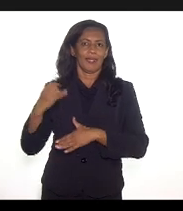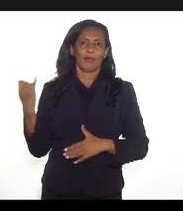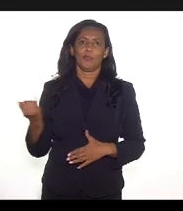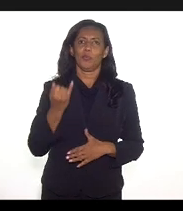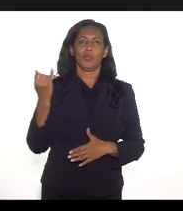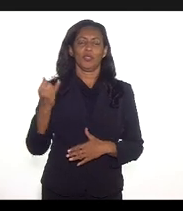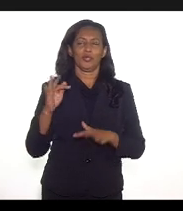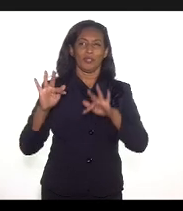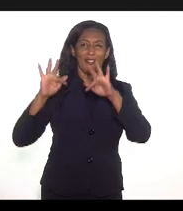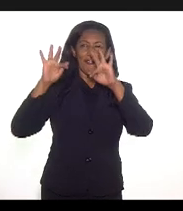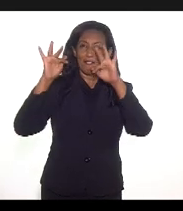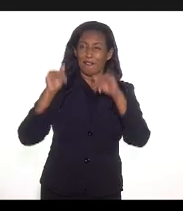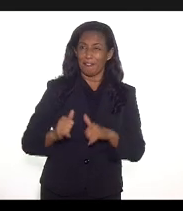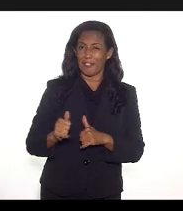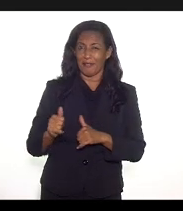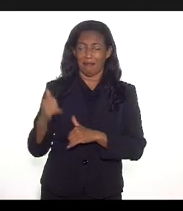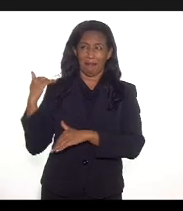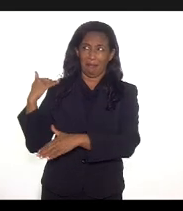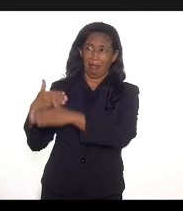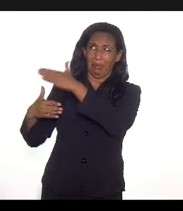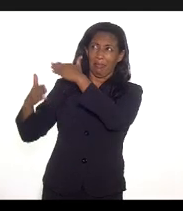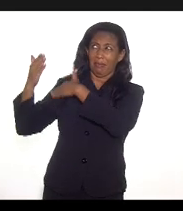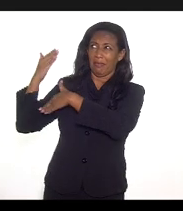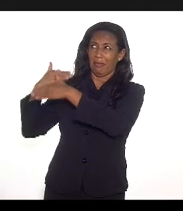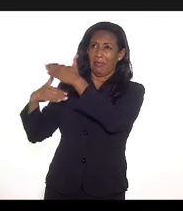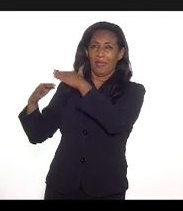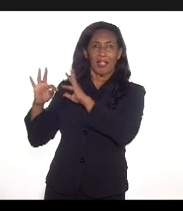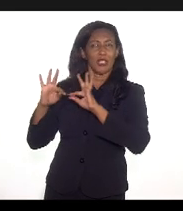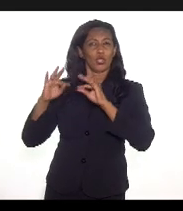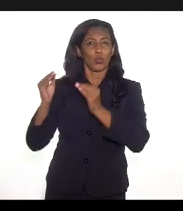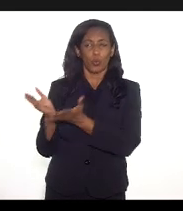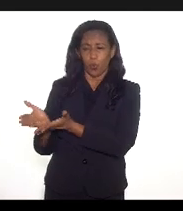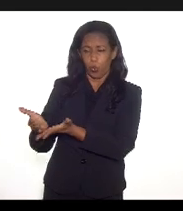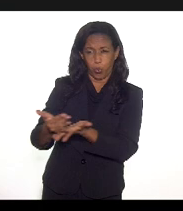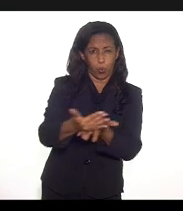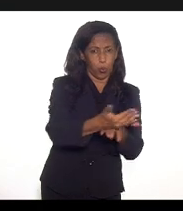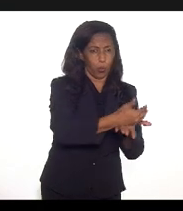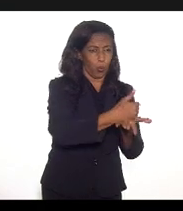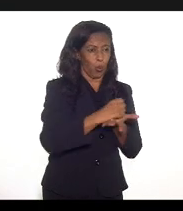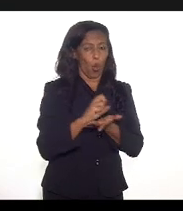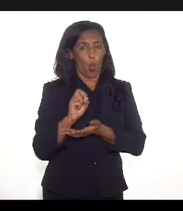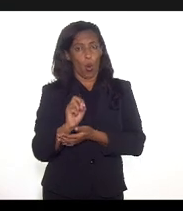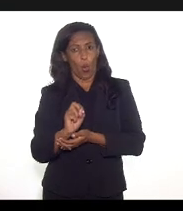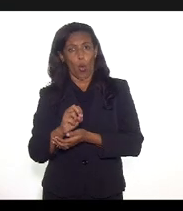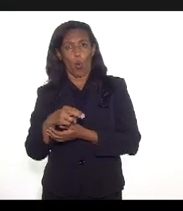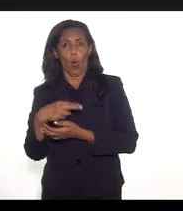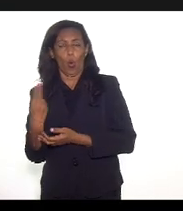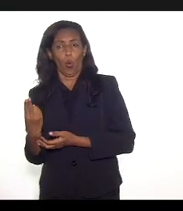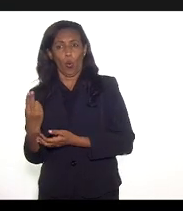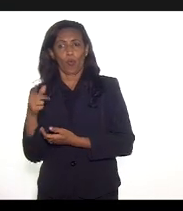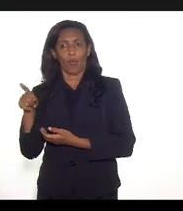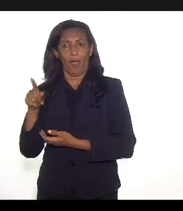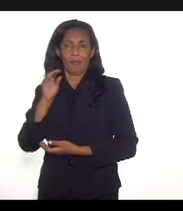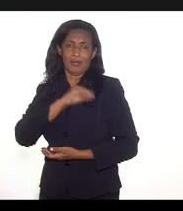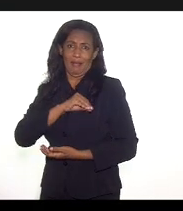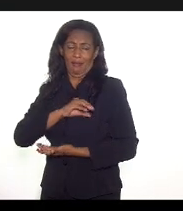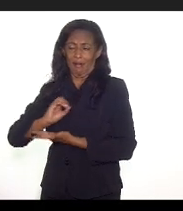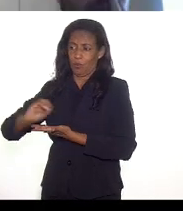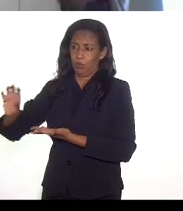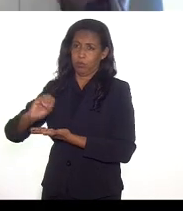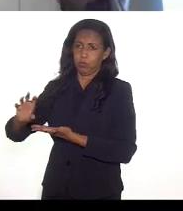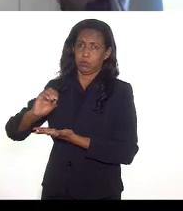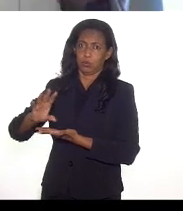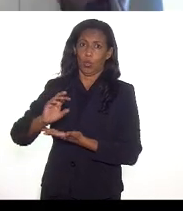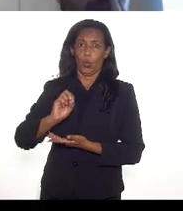uma tradição que existe no Estado de que todo excedente arrecadado ou vai para a majoração de salários ou